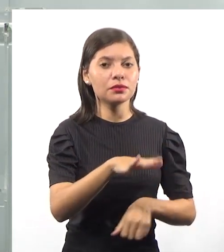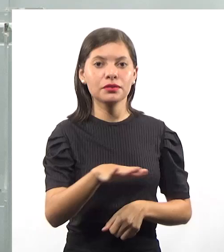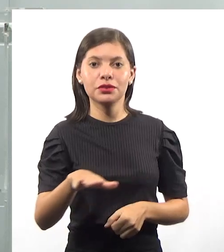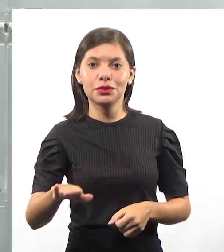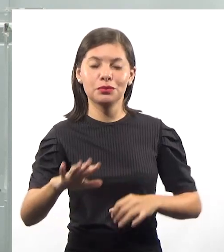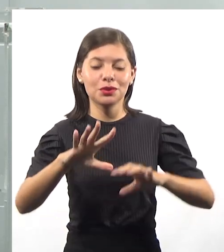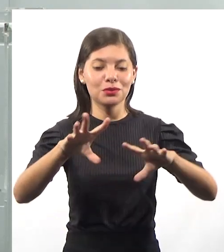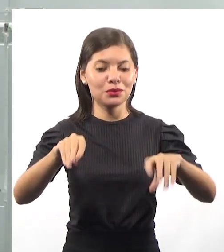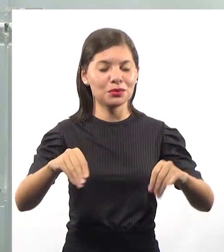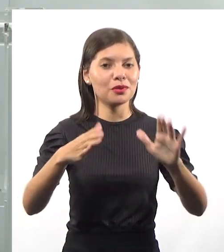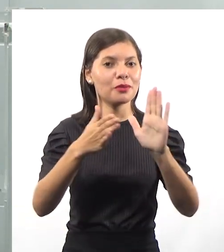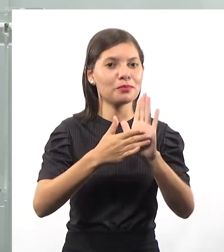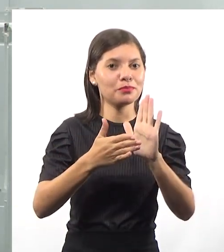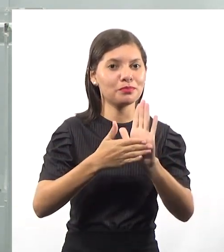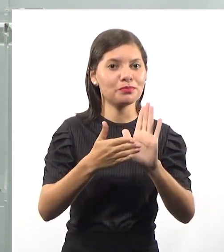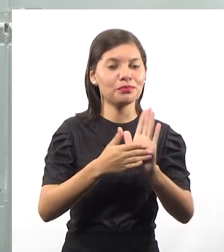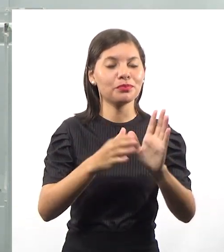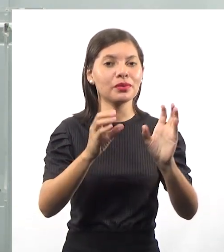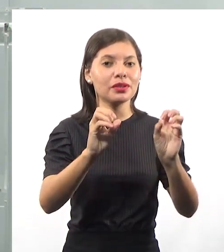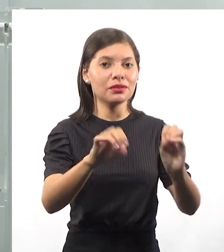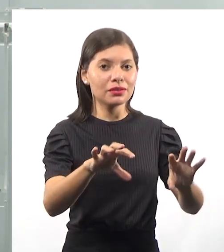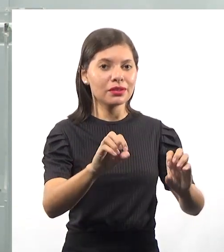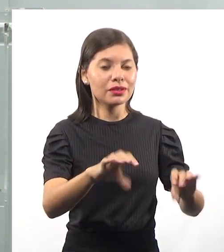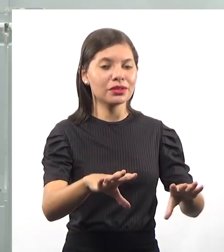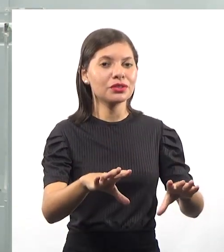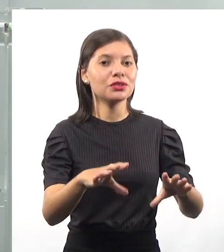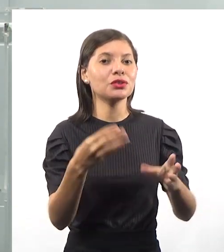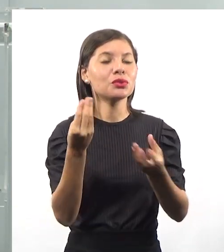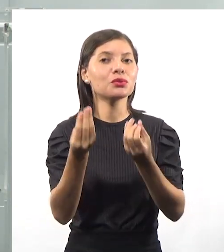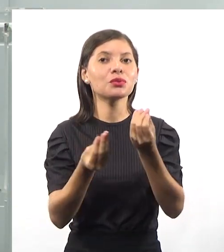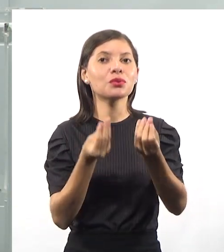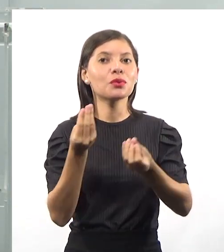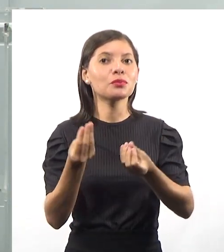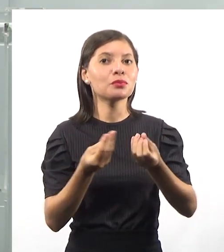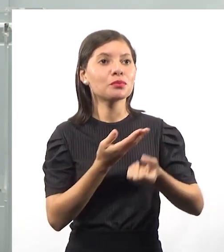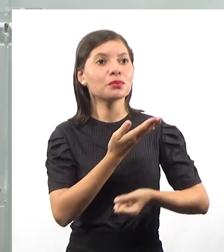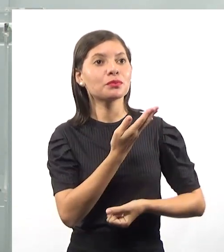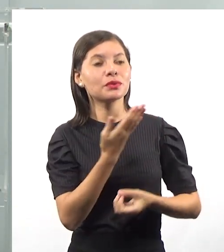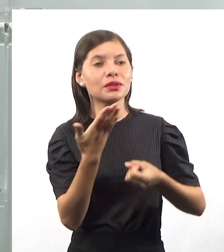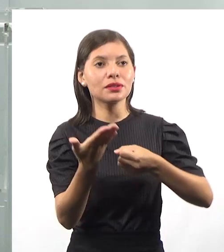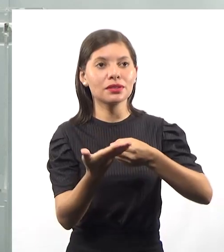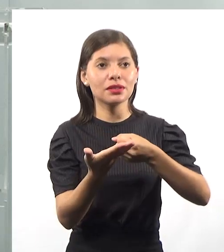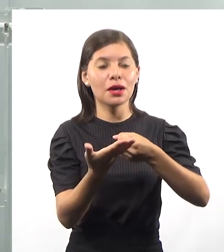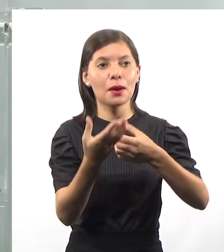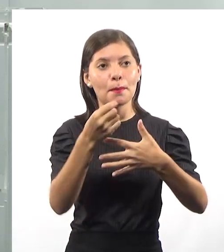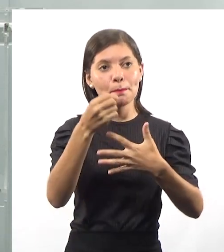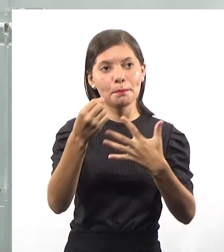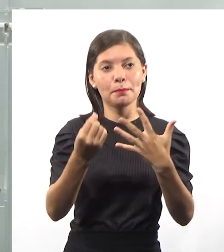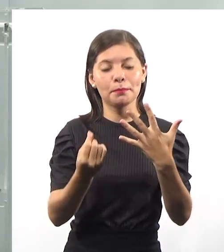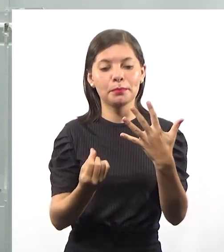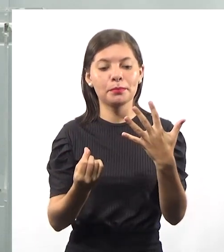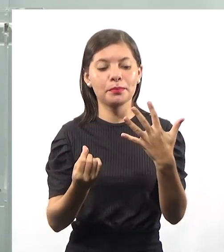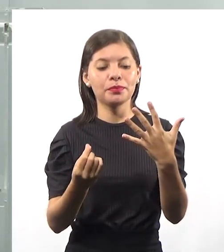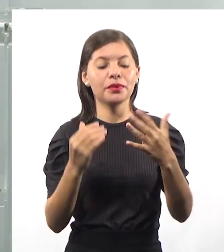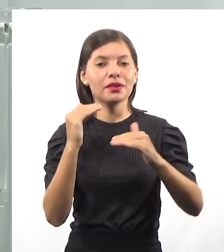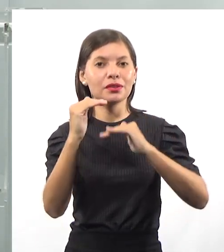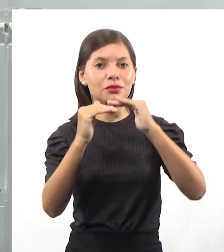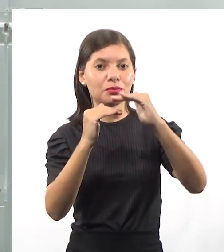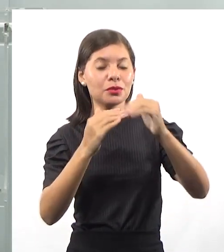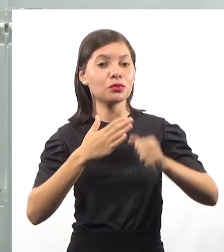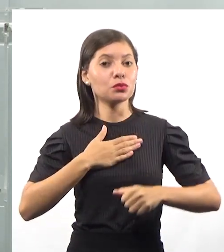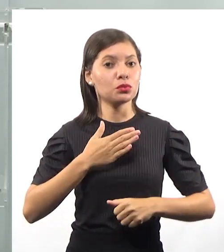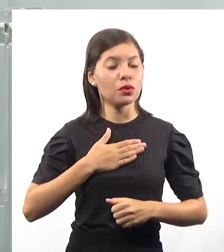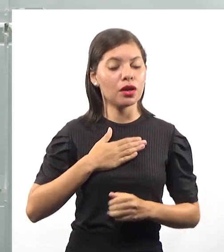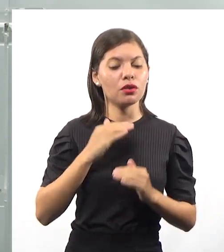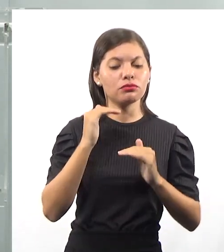educação infantil. Então, toda a proposta educativa vai se basear por esses pilares, que é o